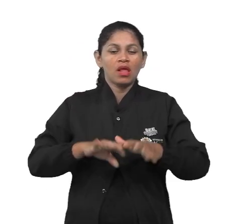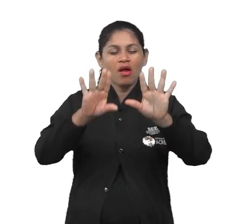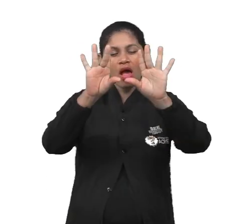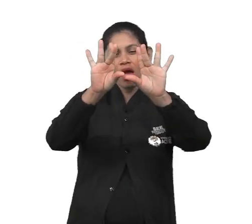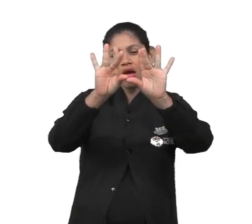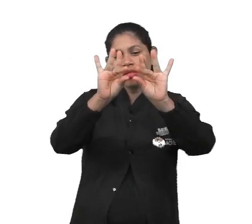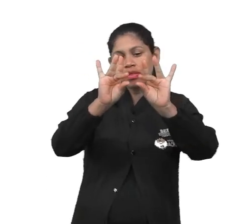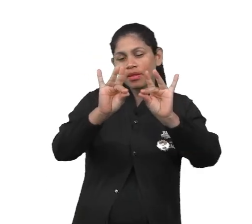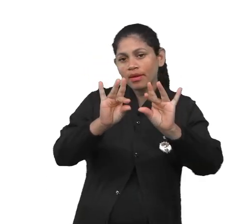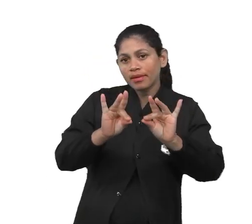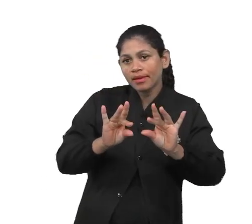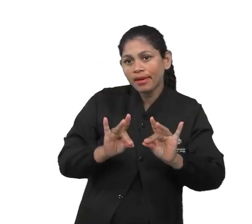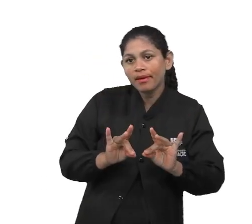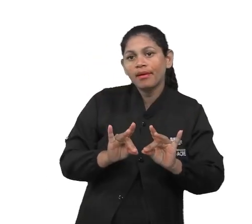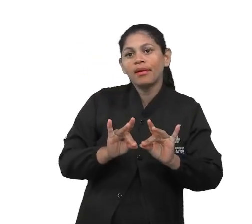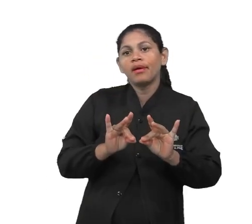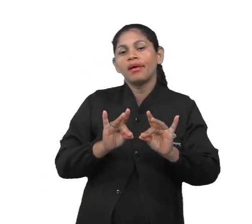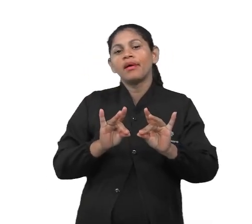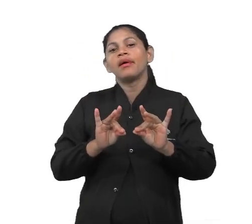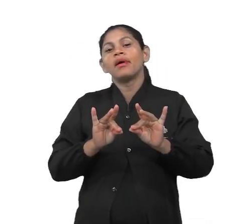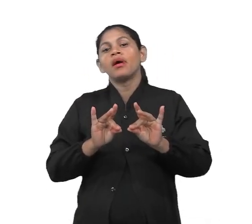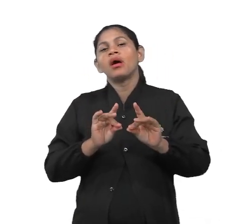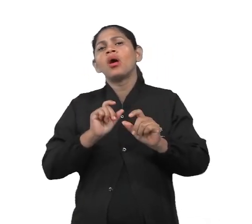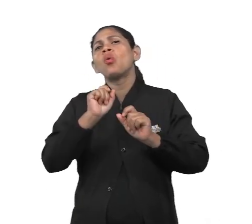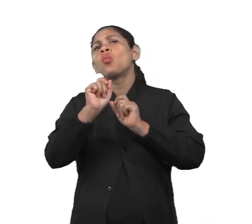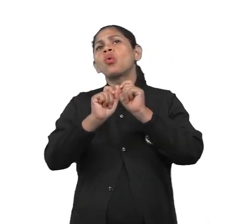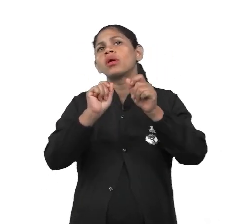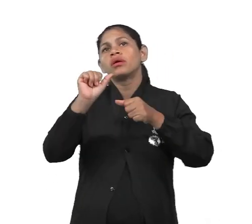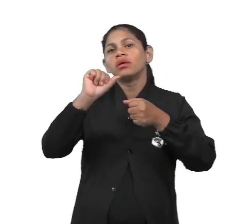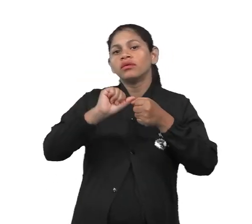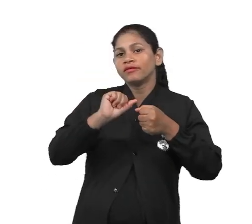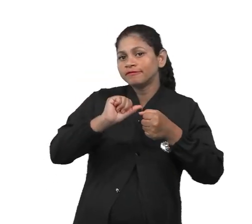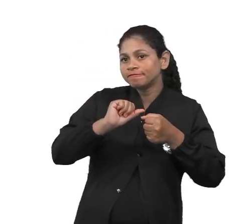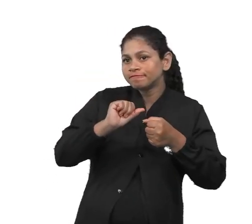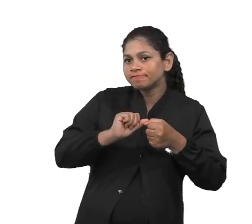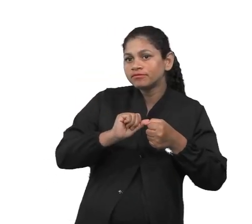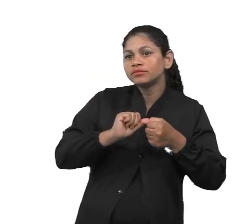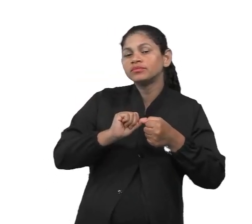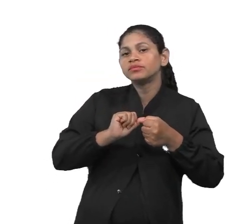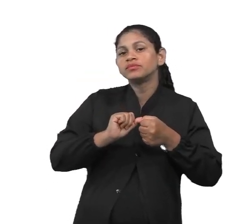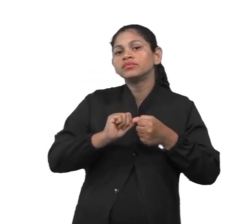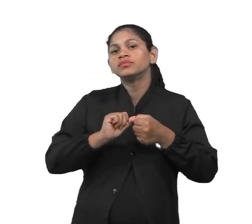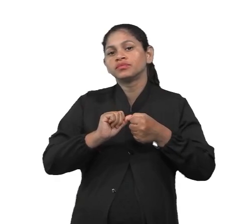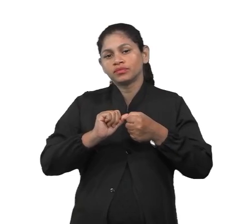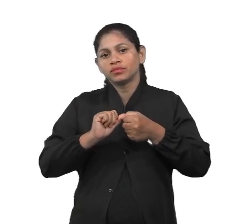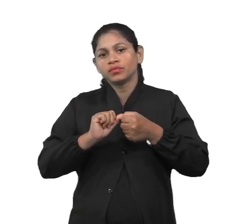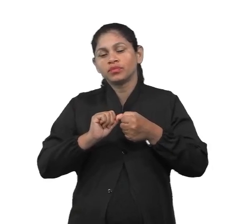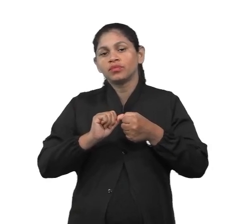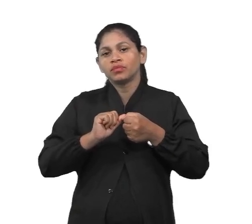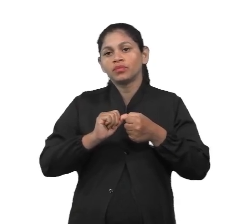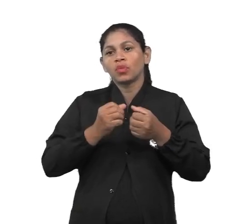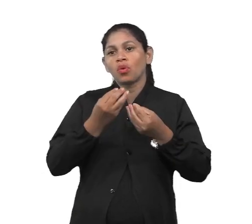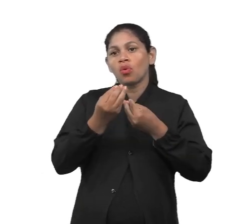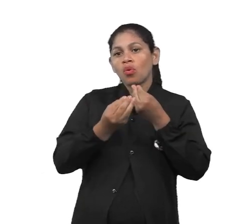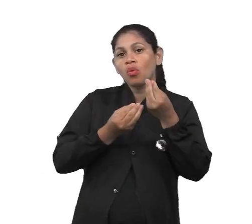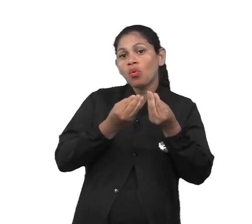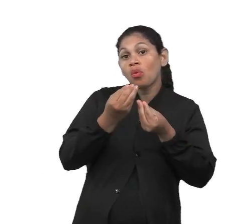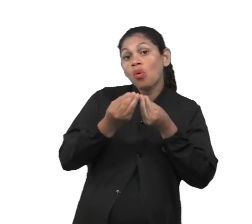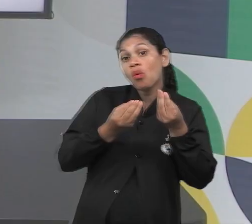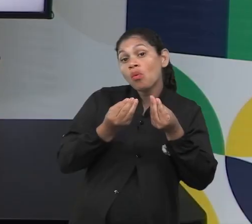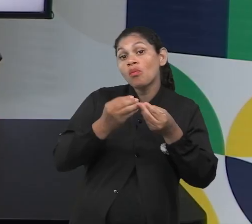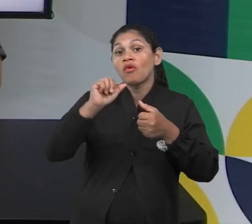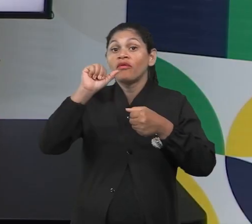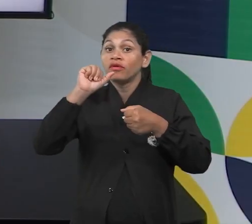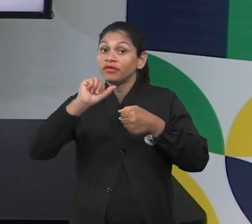a ação, o meio e o efeito da minha proposta de